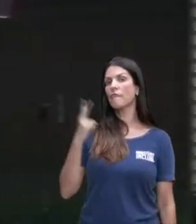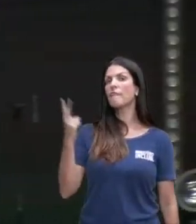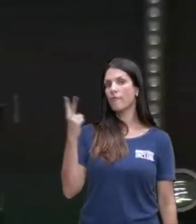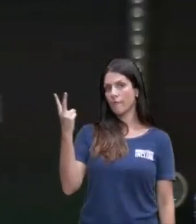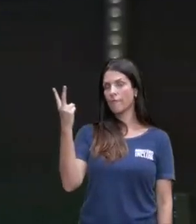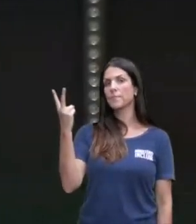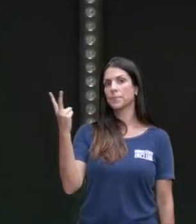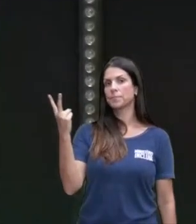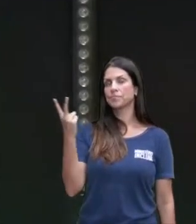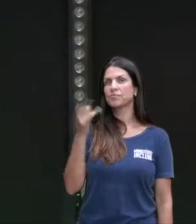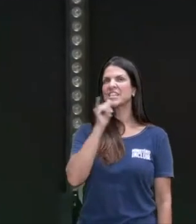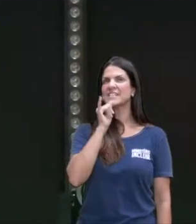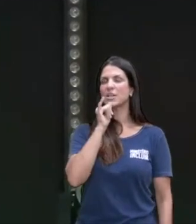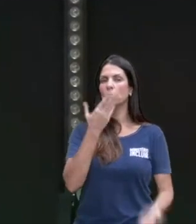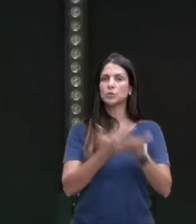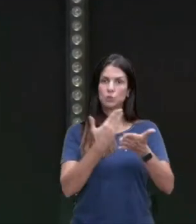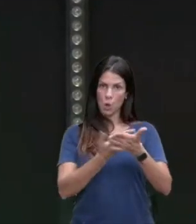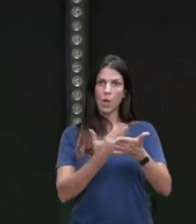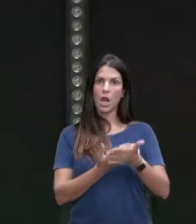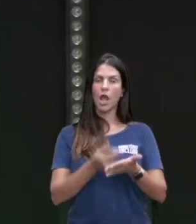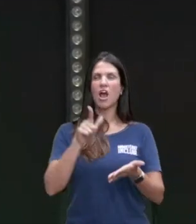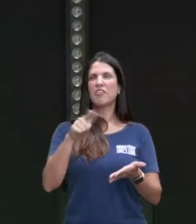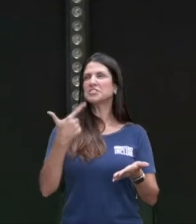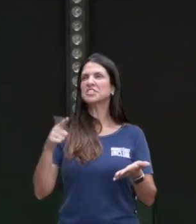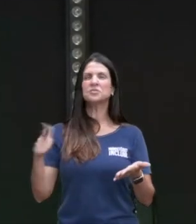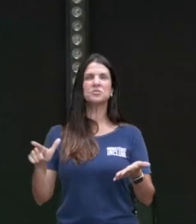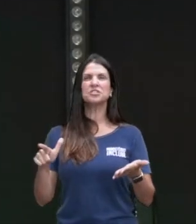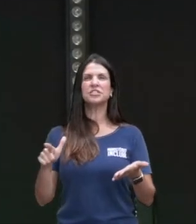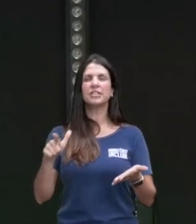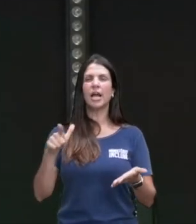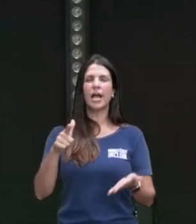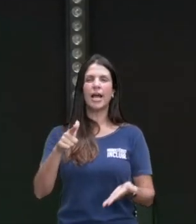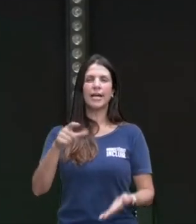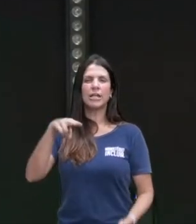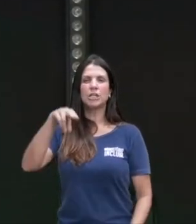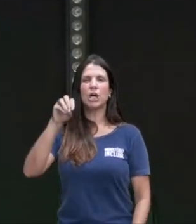na sua escola você não tirava nota boa na matéria